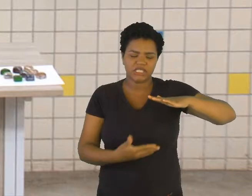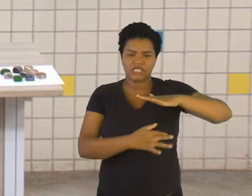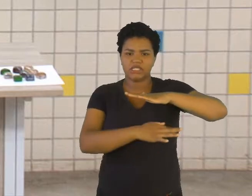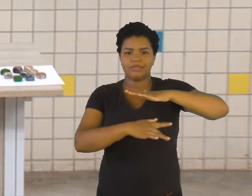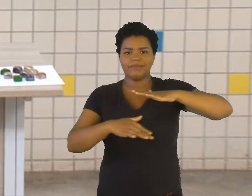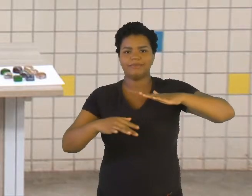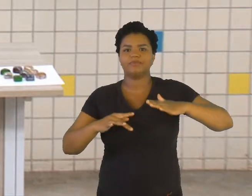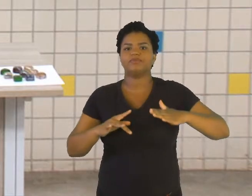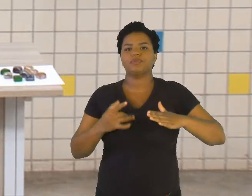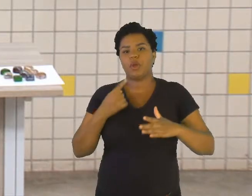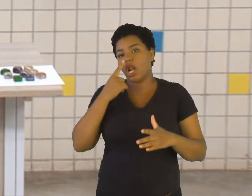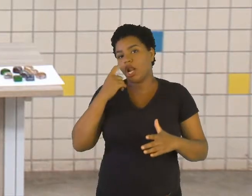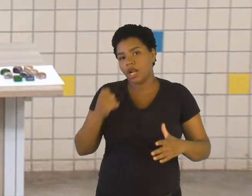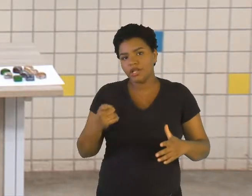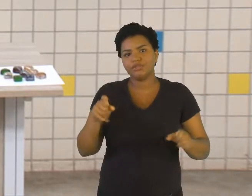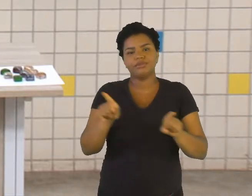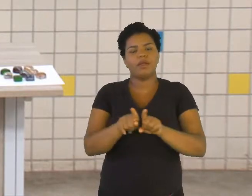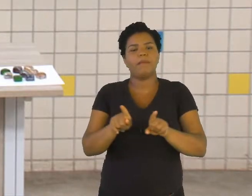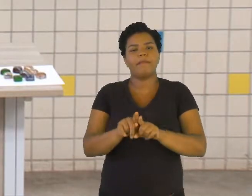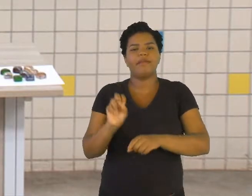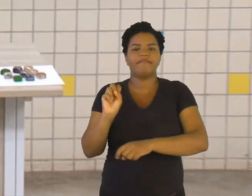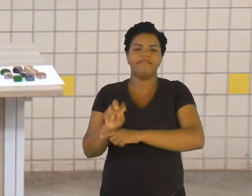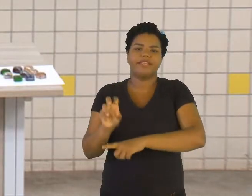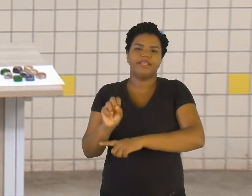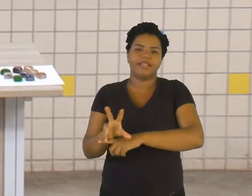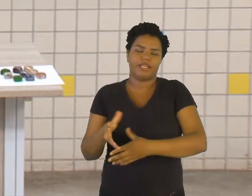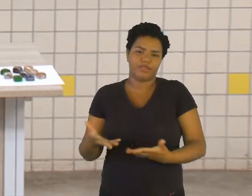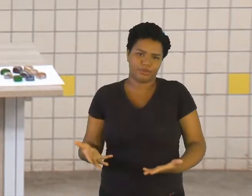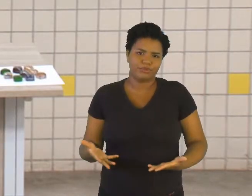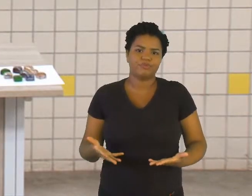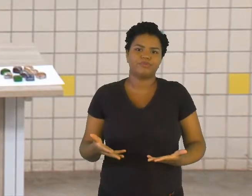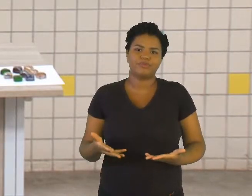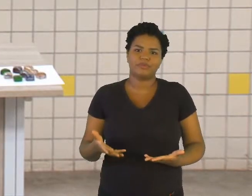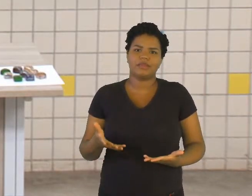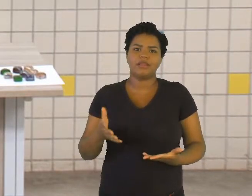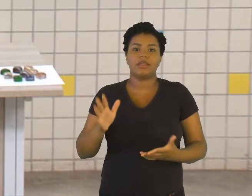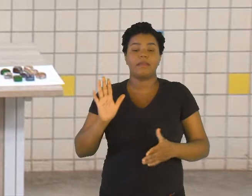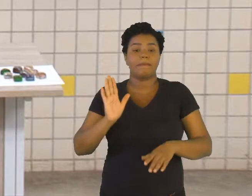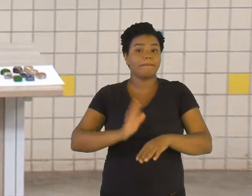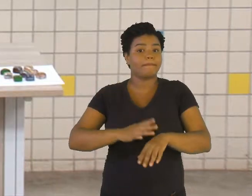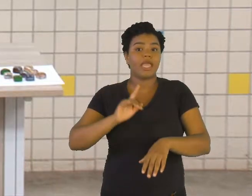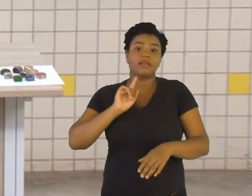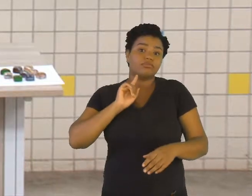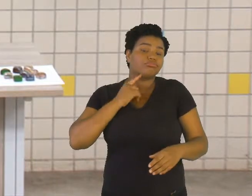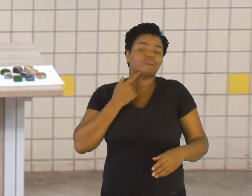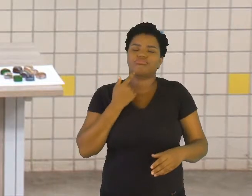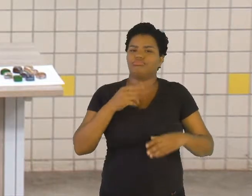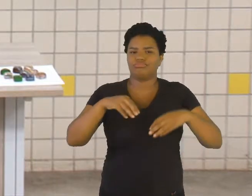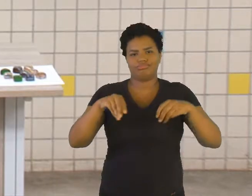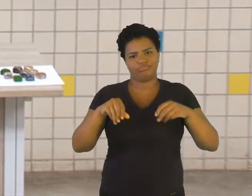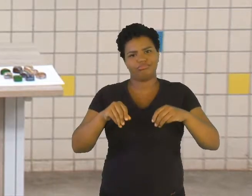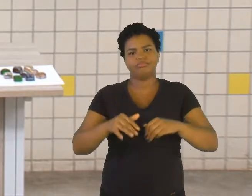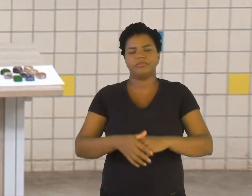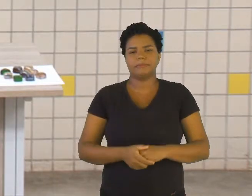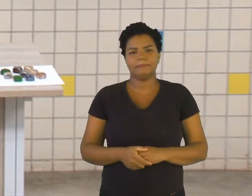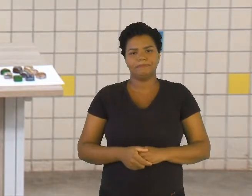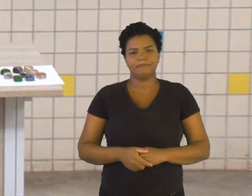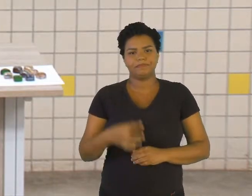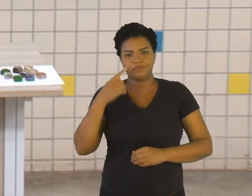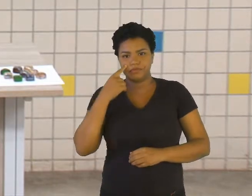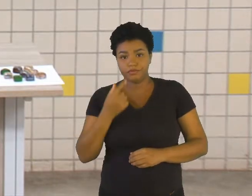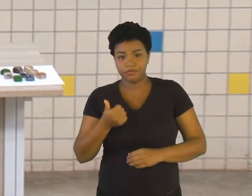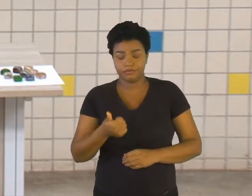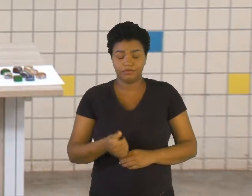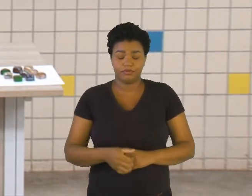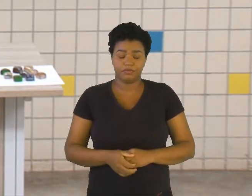lixo e com agrotóxicos, que é o que mais polui o nosso solo. Vejamos bem,